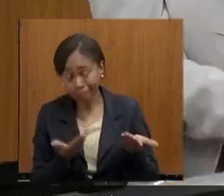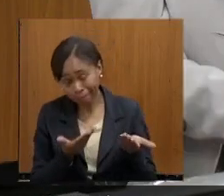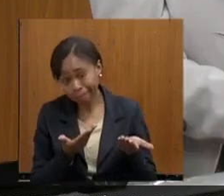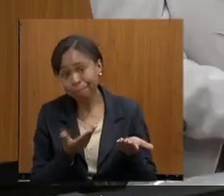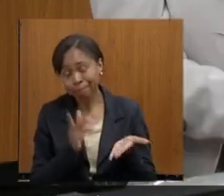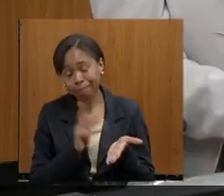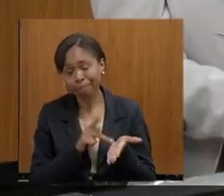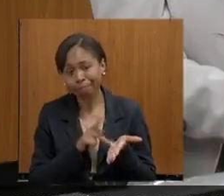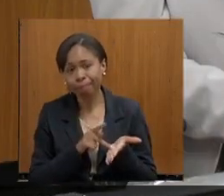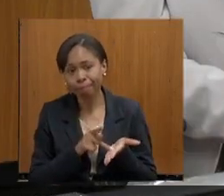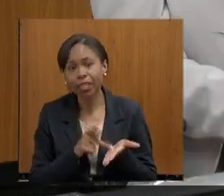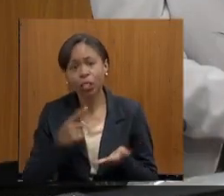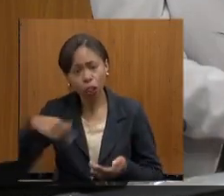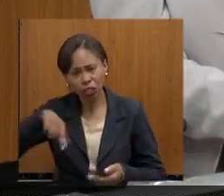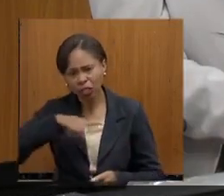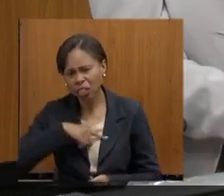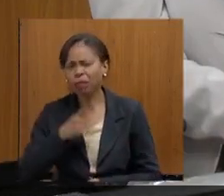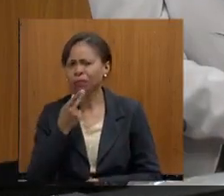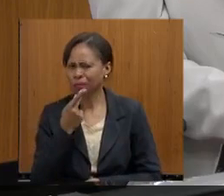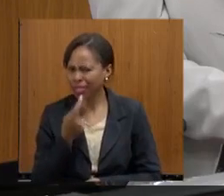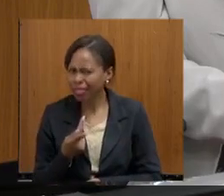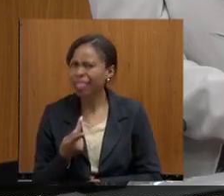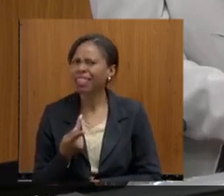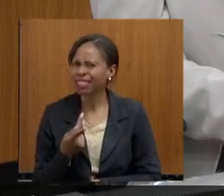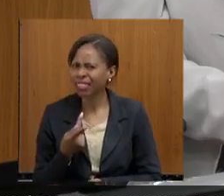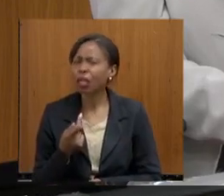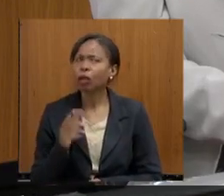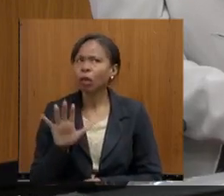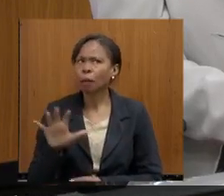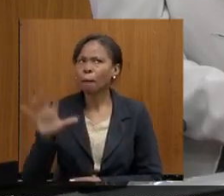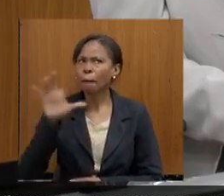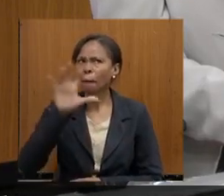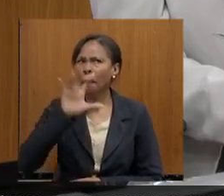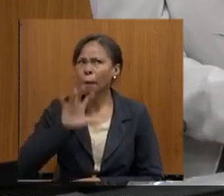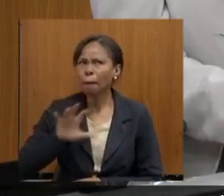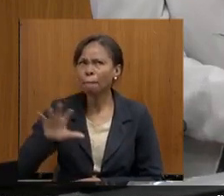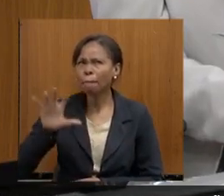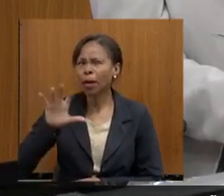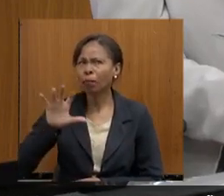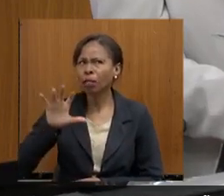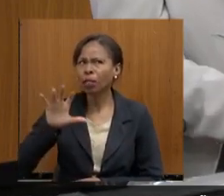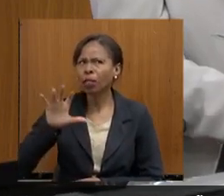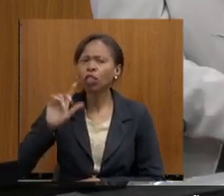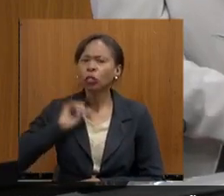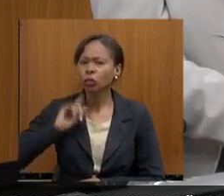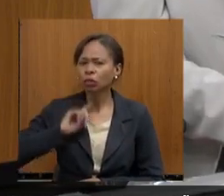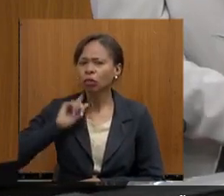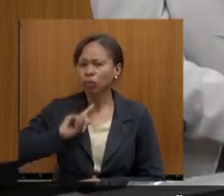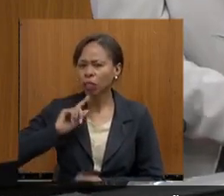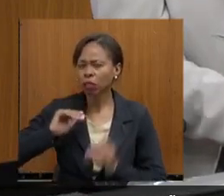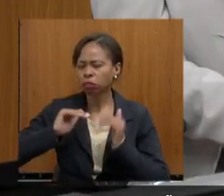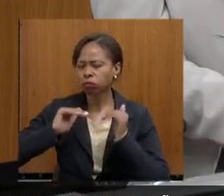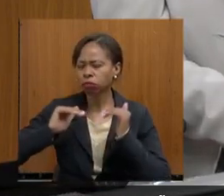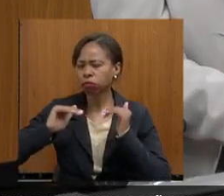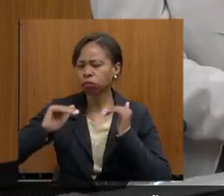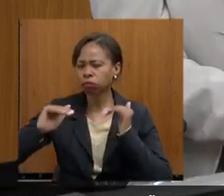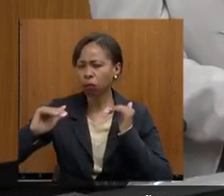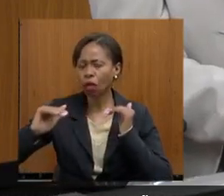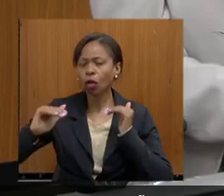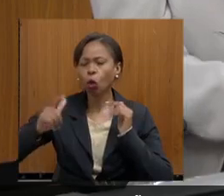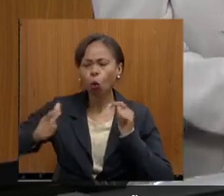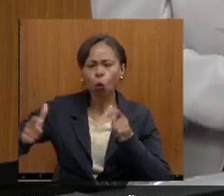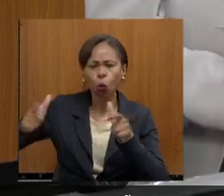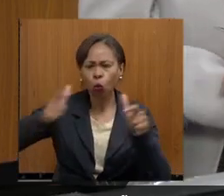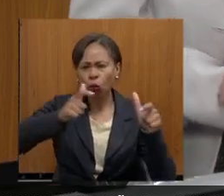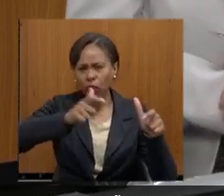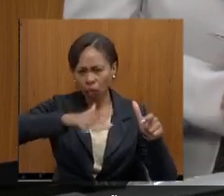gente pode auferir com muita tranquilidade o mapa de Minas numa linha transversal que as regiões são tão